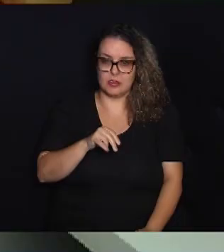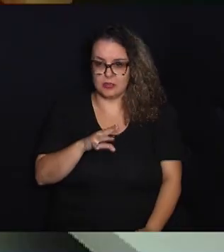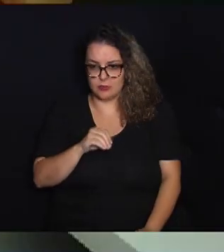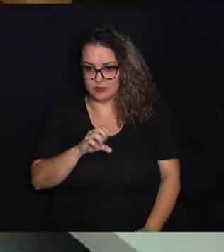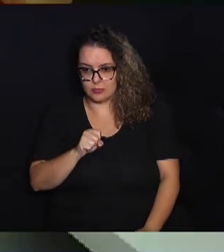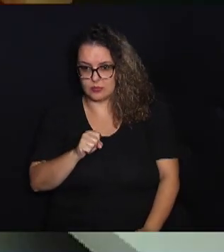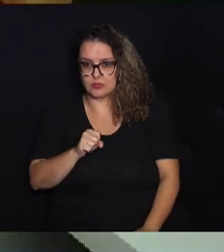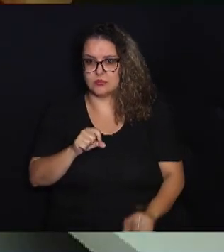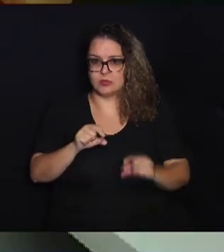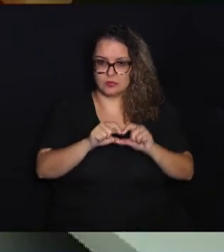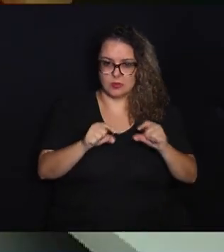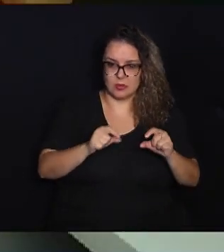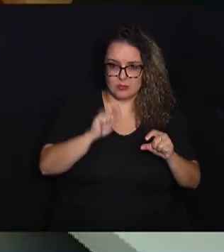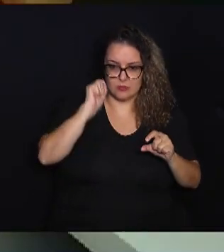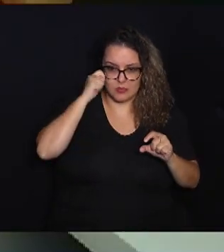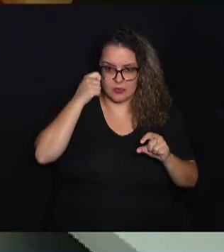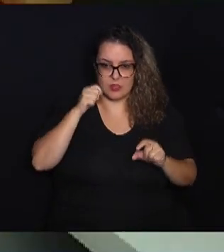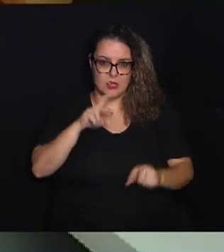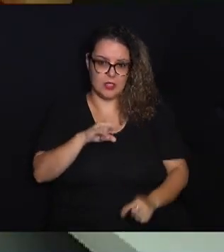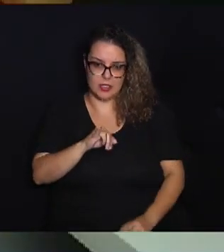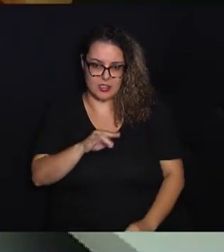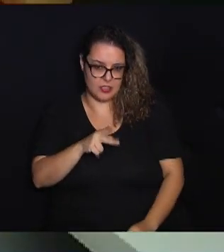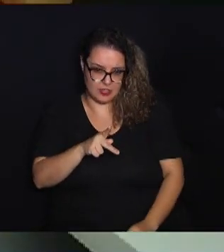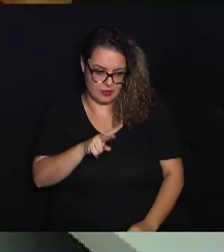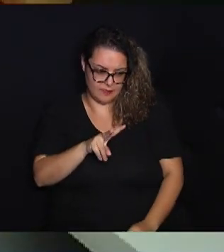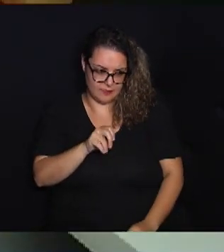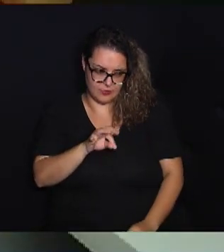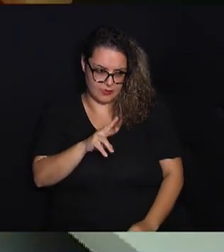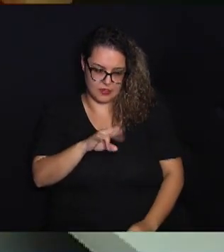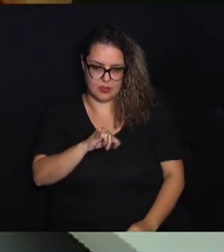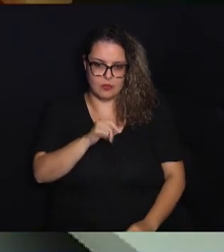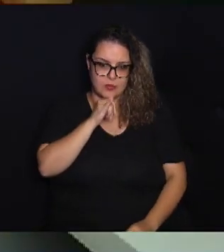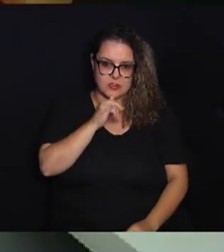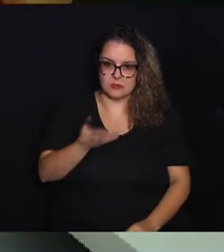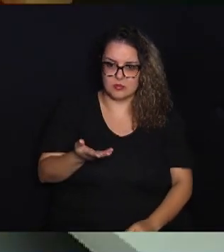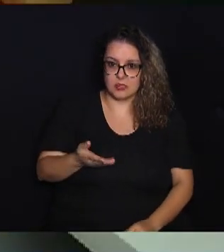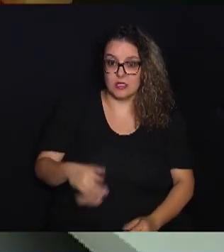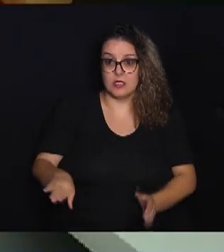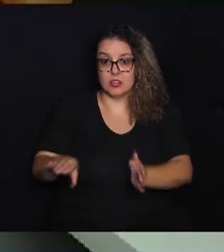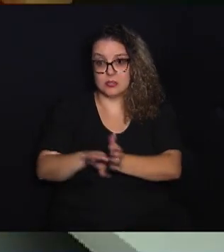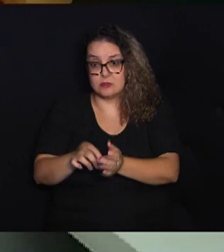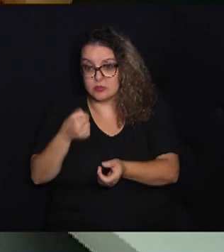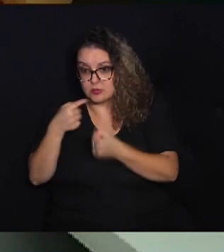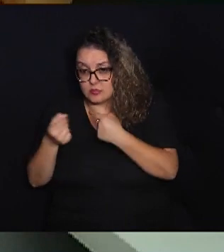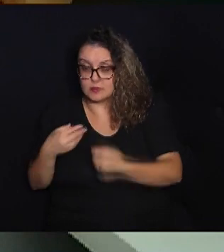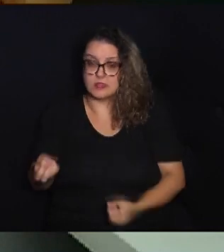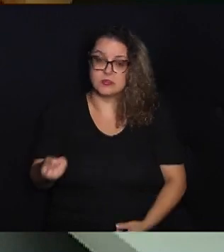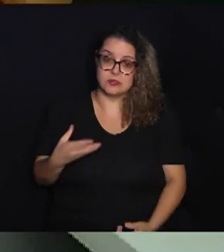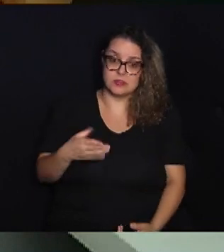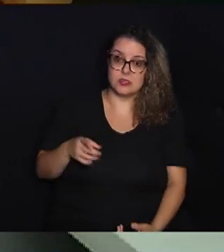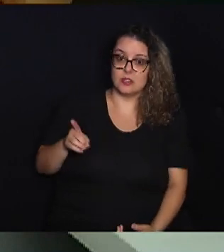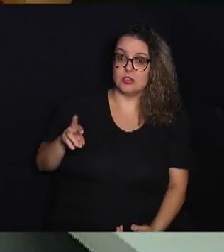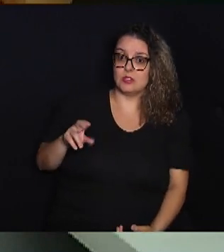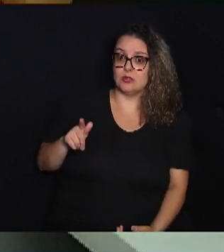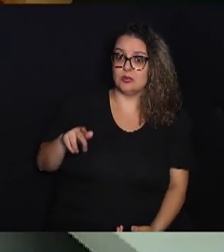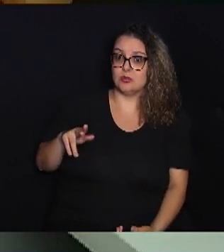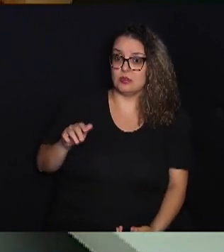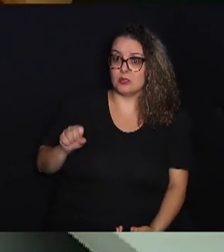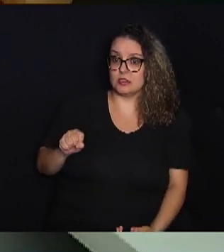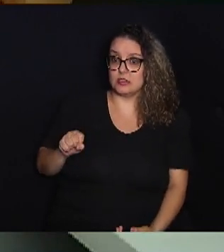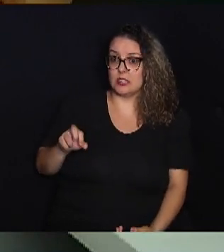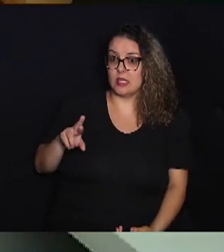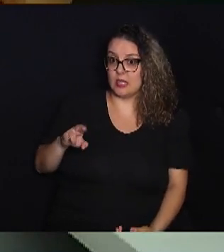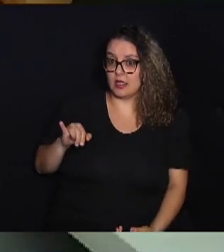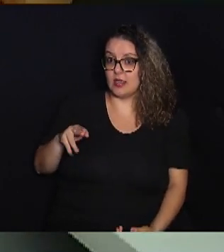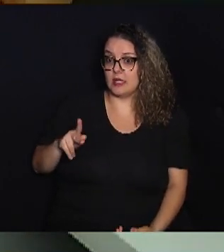tarja preta tipo Rivotril, para dar um exemplo. E aí chegaram as drogas mais novas que a gente chama de drogas Z, que entre elas a